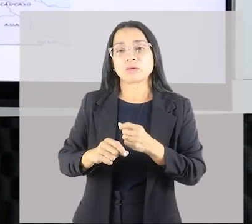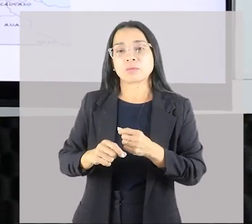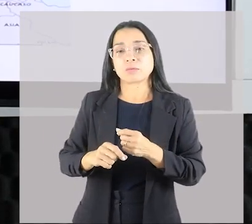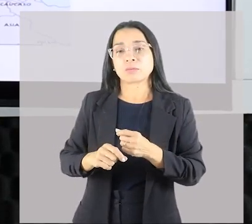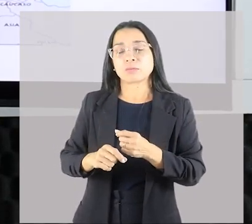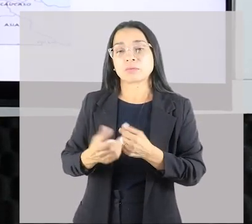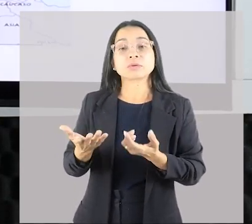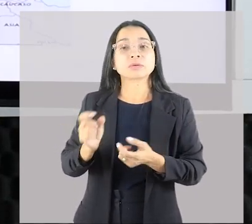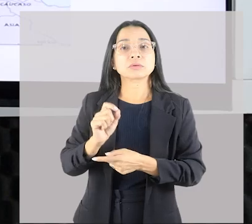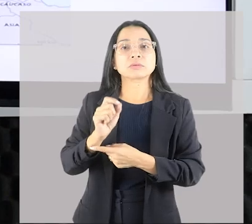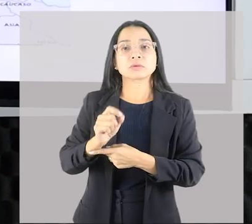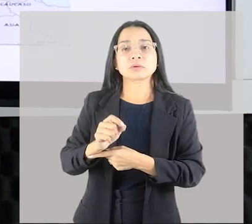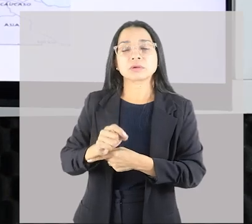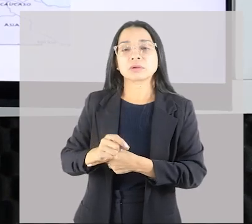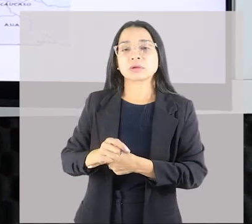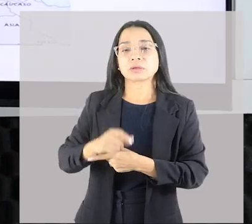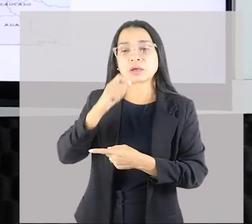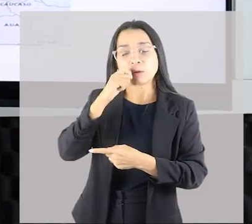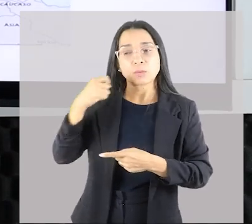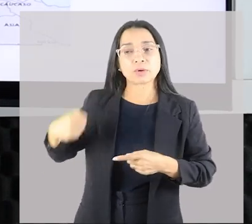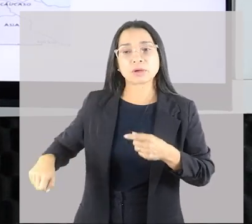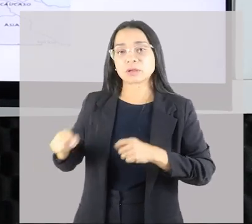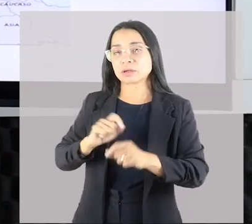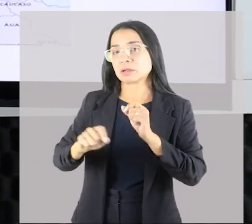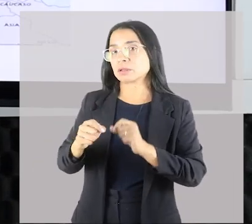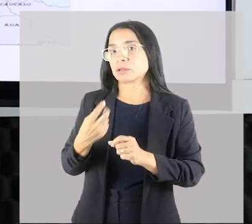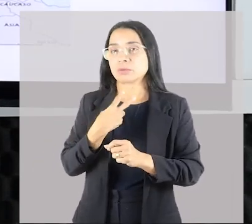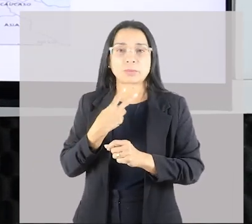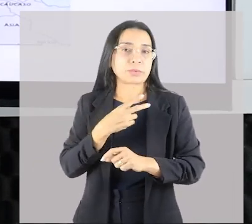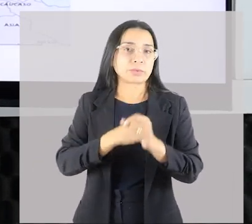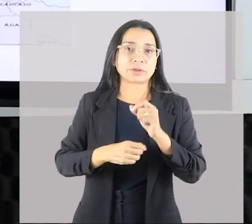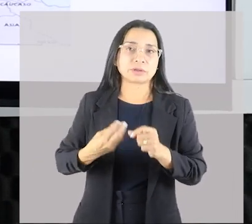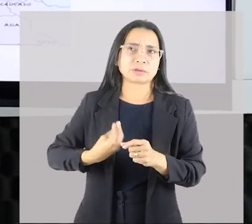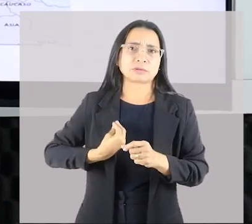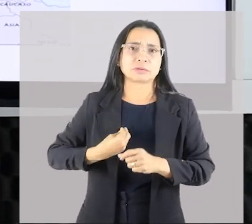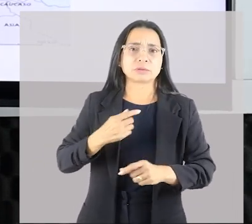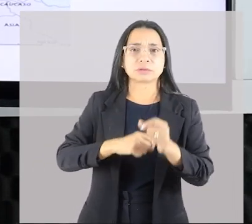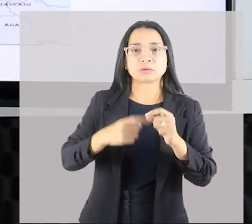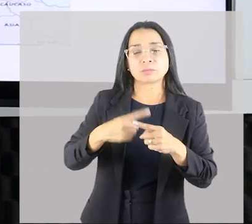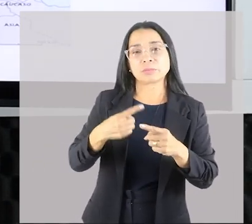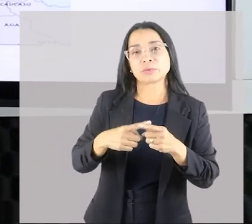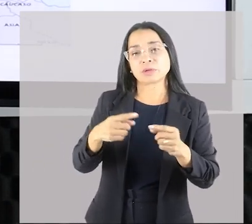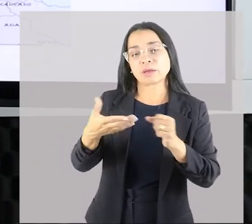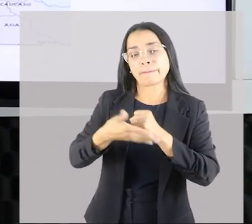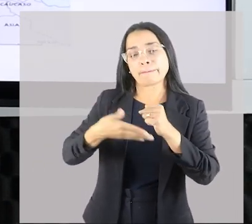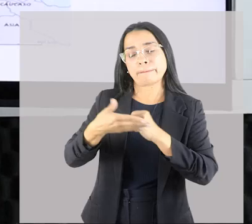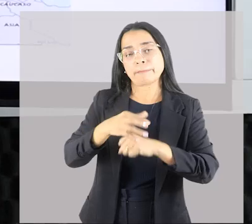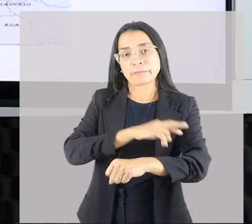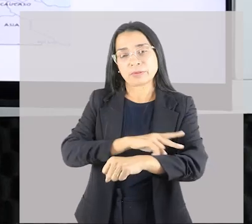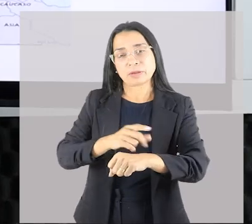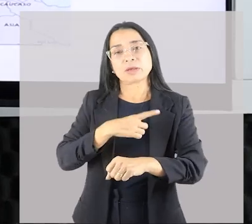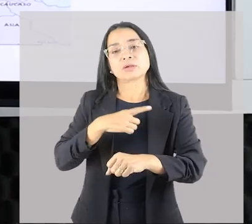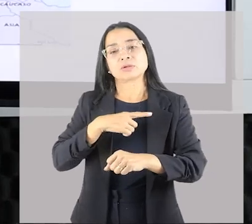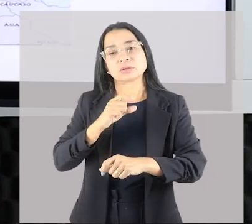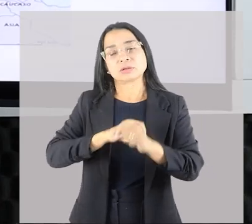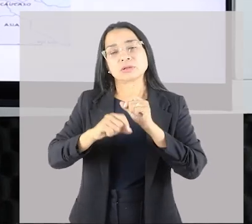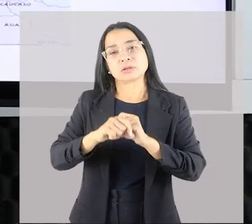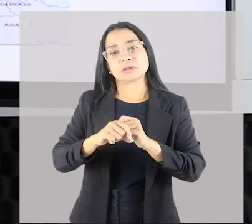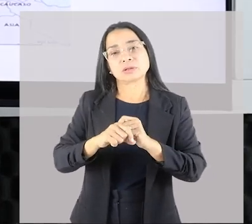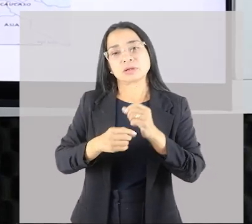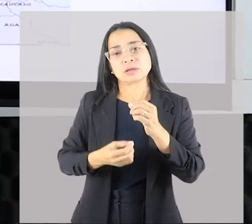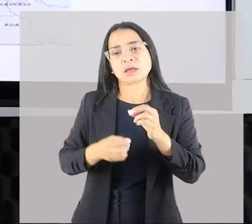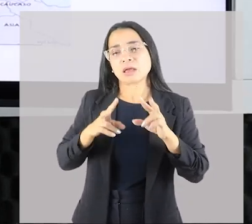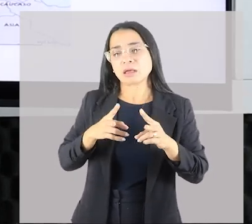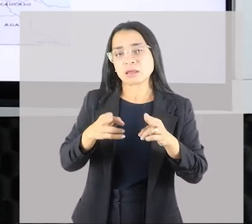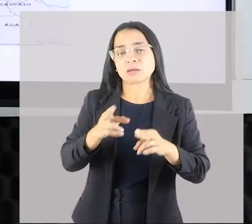deveria existir porque a base étnica é a mesma da população russa, da população russa. Tá certo? Então tu tem uma justificativa aí